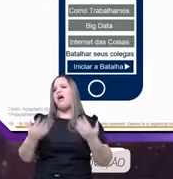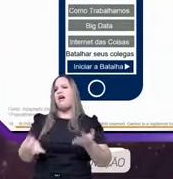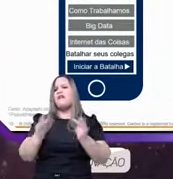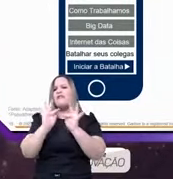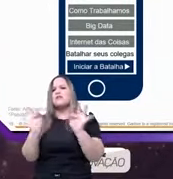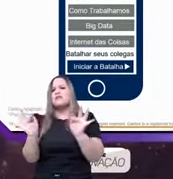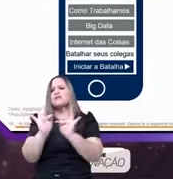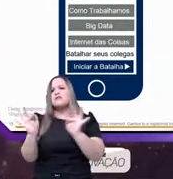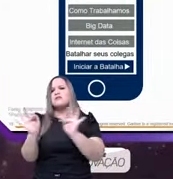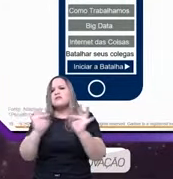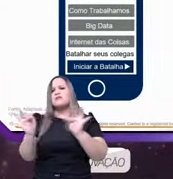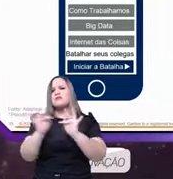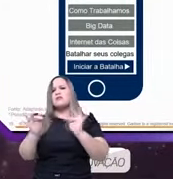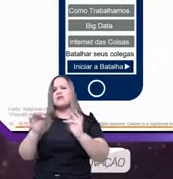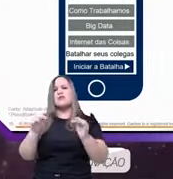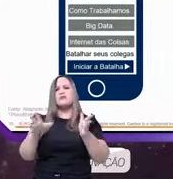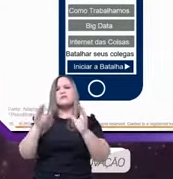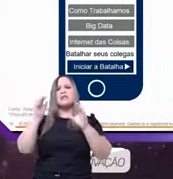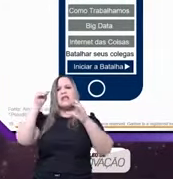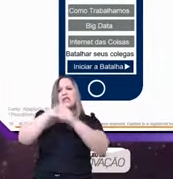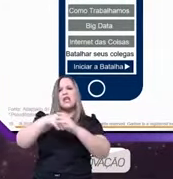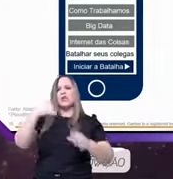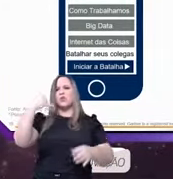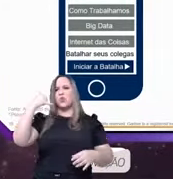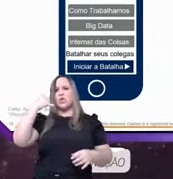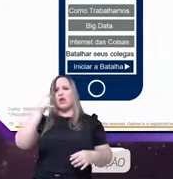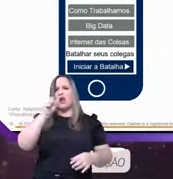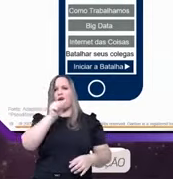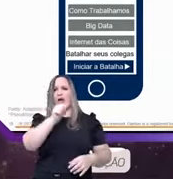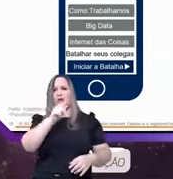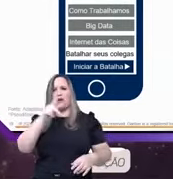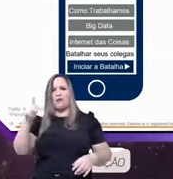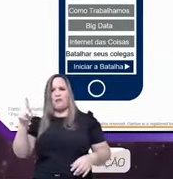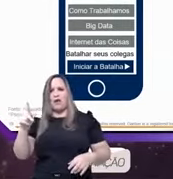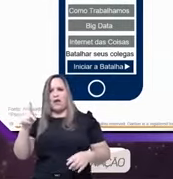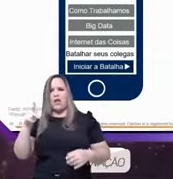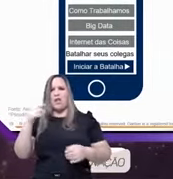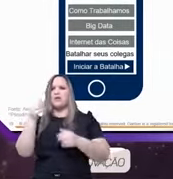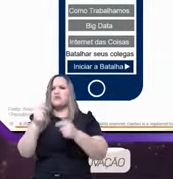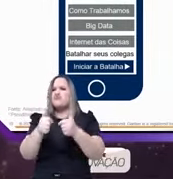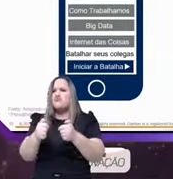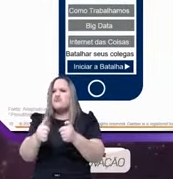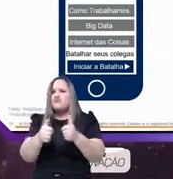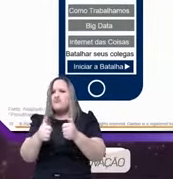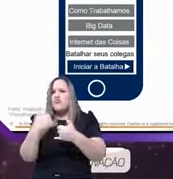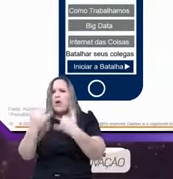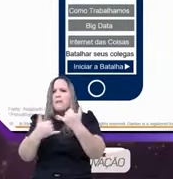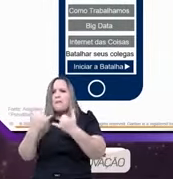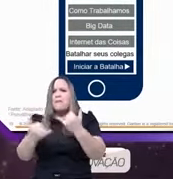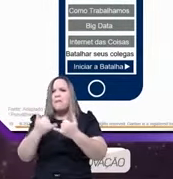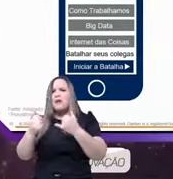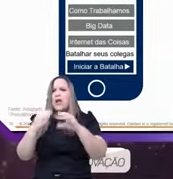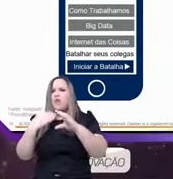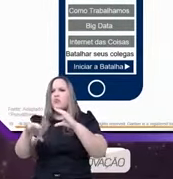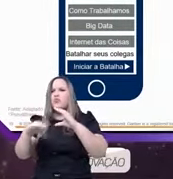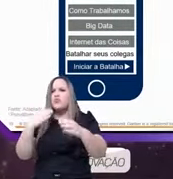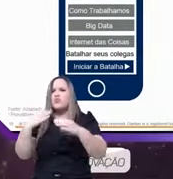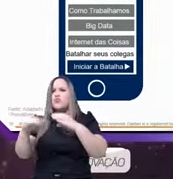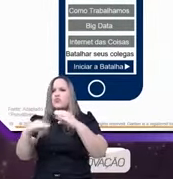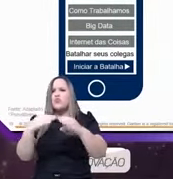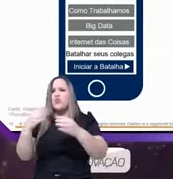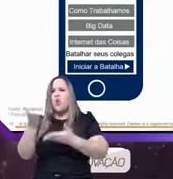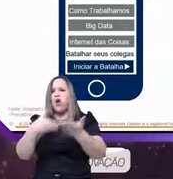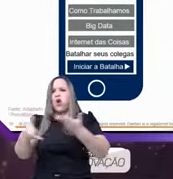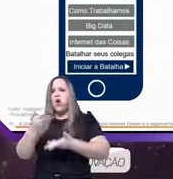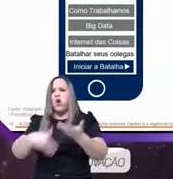aplicativo no celular que as pessoas brincavam e pontuavam aquilo ali. E batalhavam com os colegas. Quem é que está melhor ranqueado?